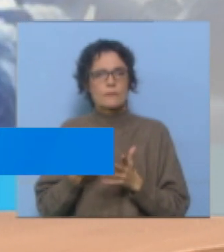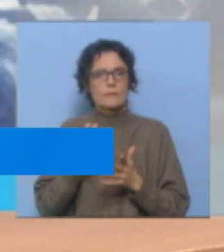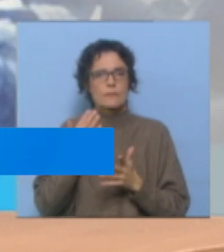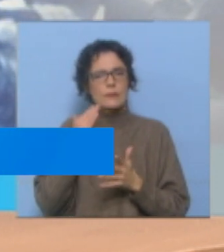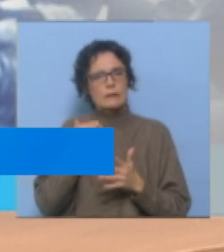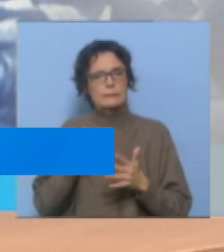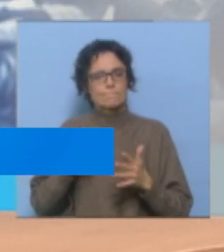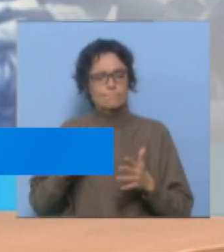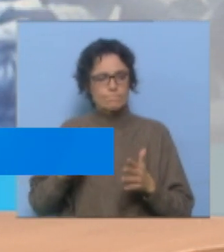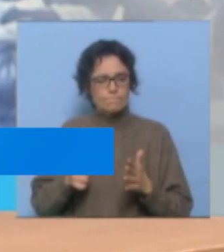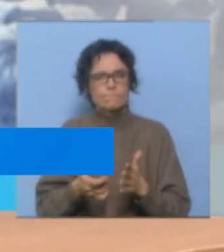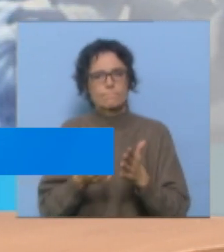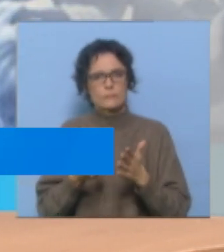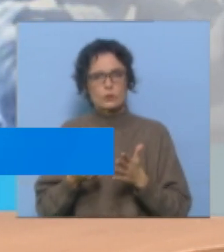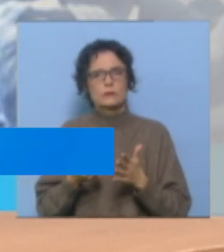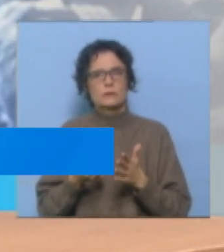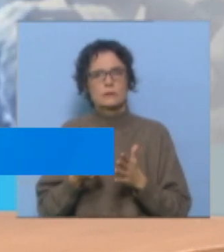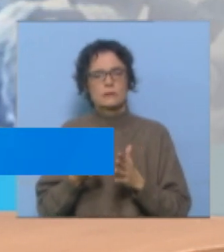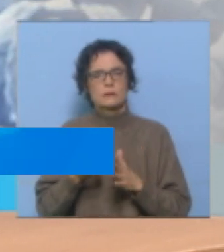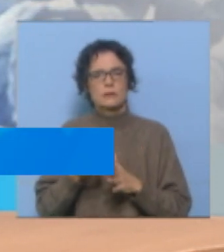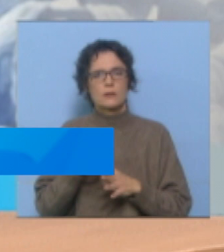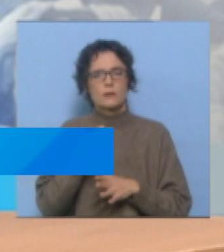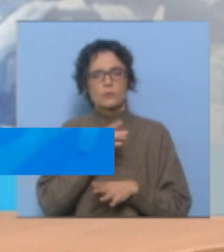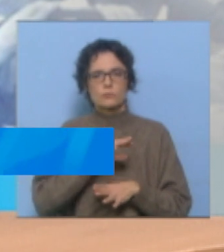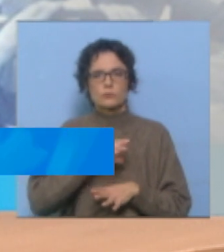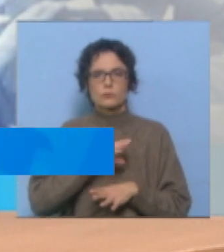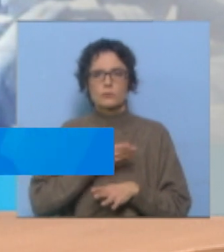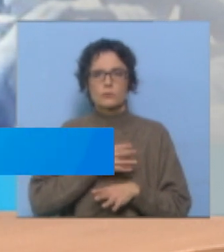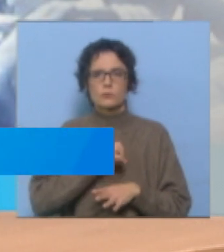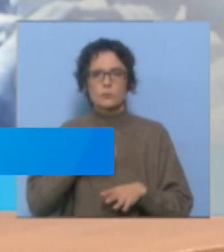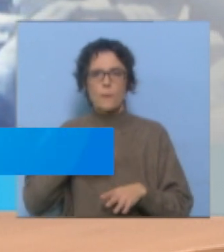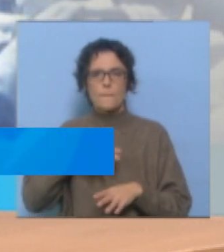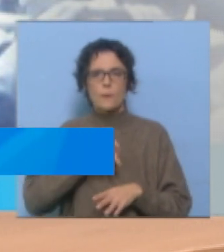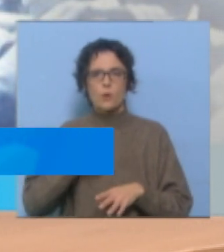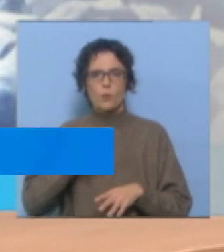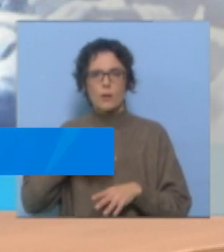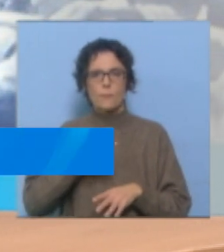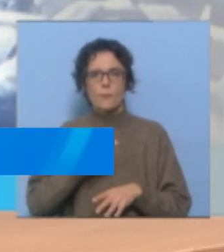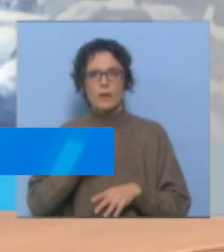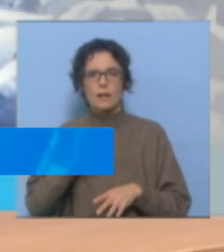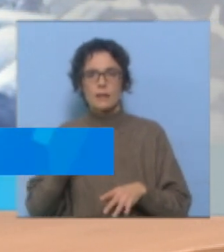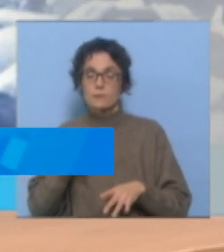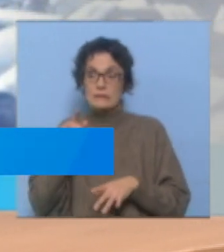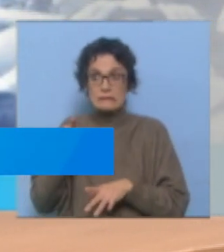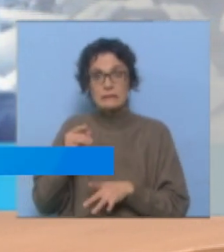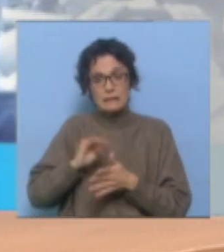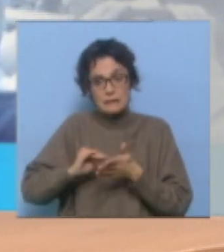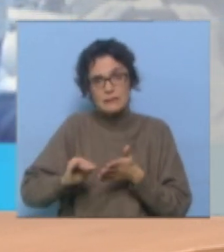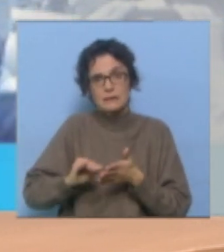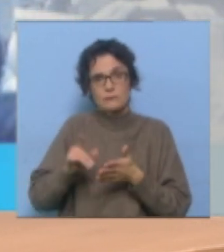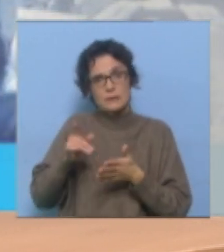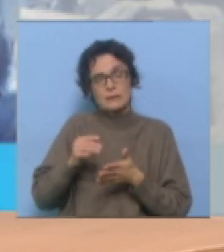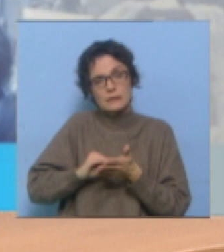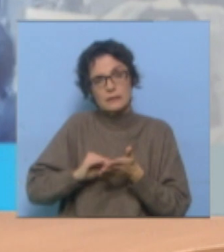muitas vezes com o Sr. Dom Manuel Martins para ser ele a tomar a iniciativa de escrever a sua